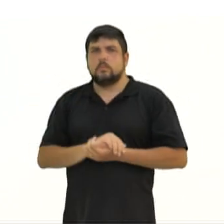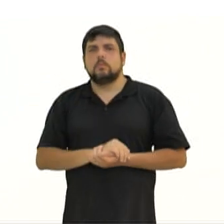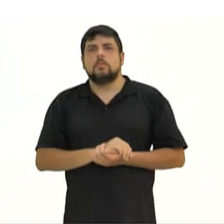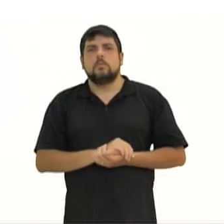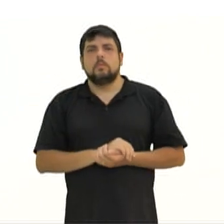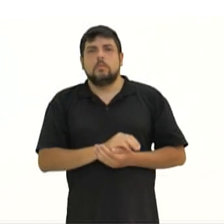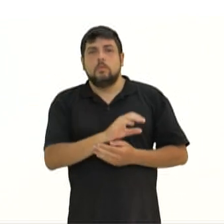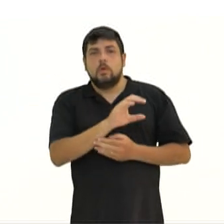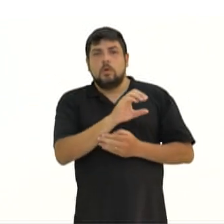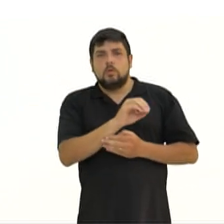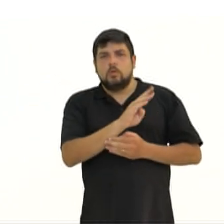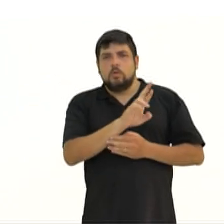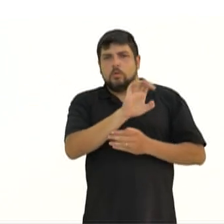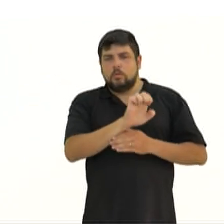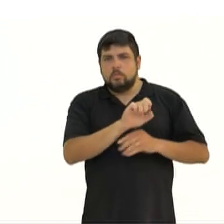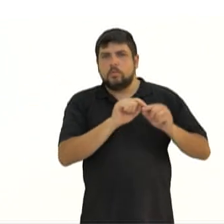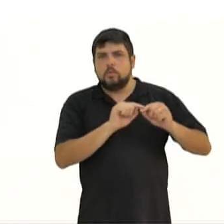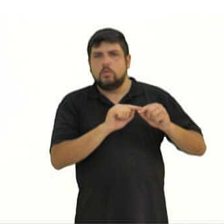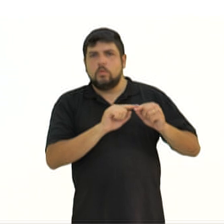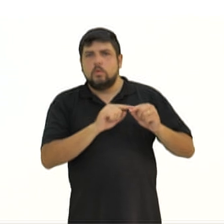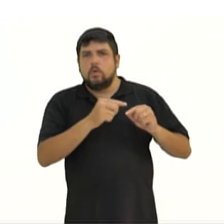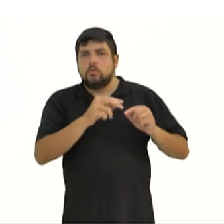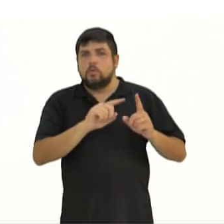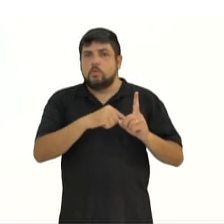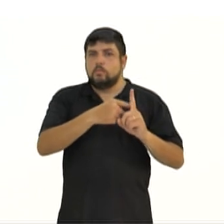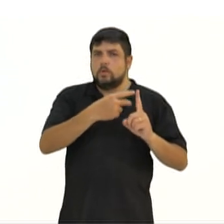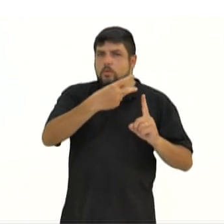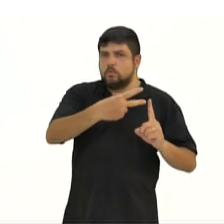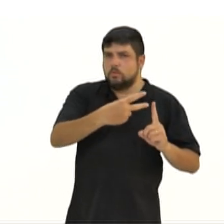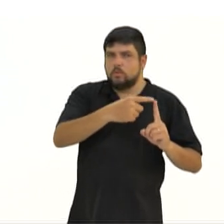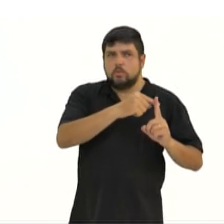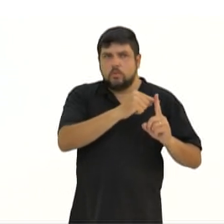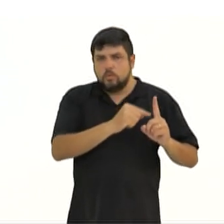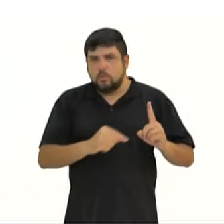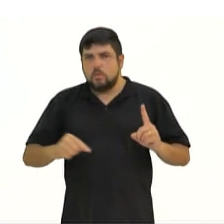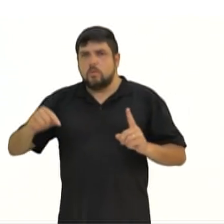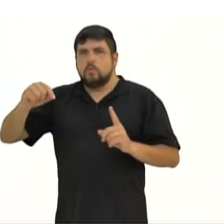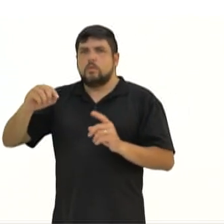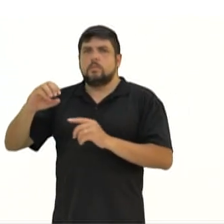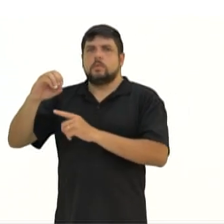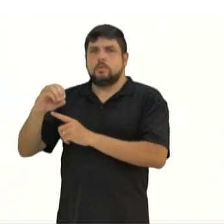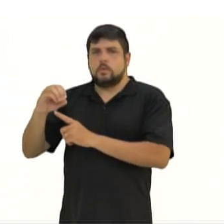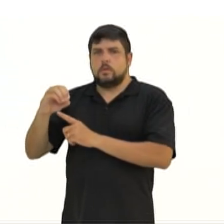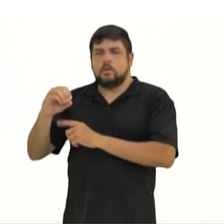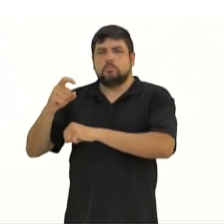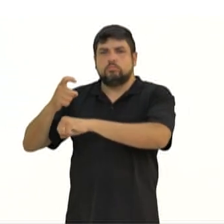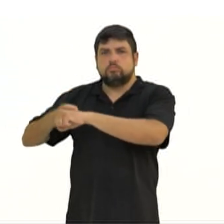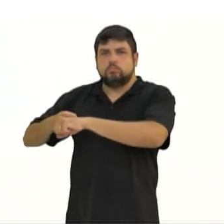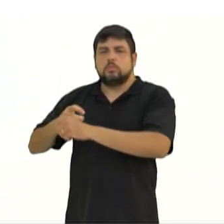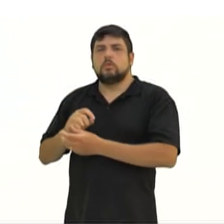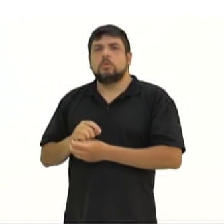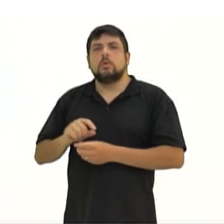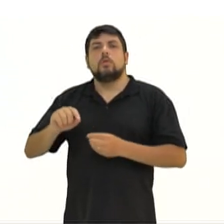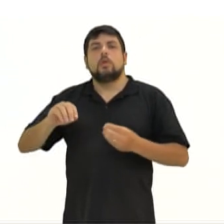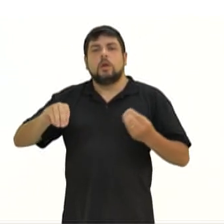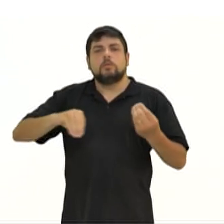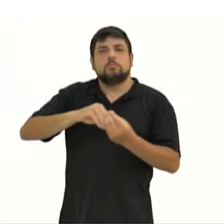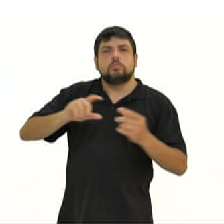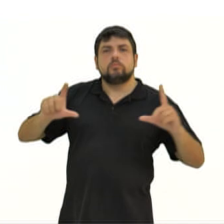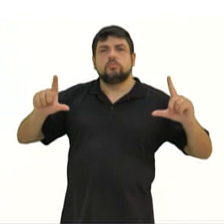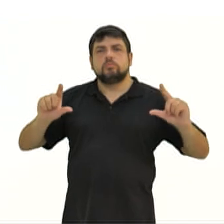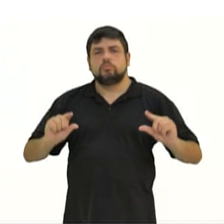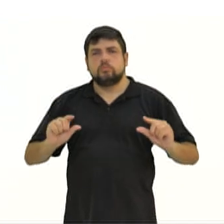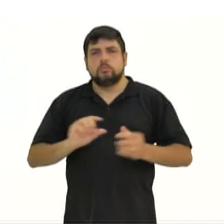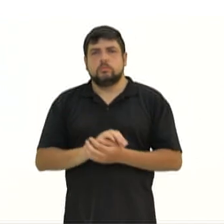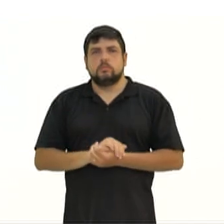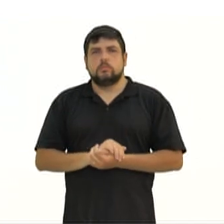de NOx mais 2 para NOx mais 0, virando cobre sólido no final lá, e vai passar pelo processo de redução. E